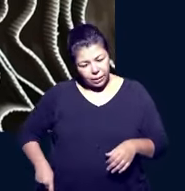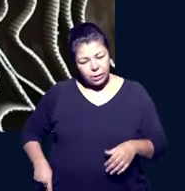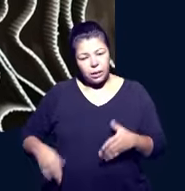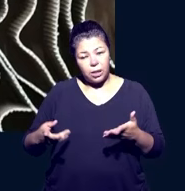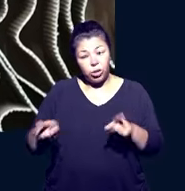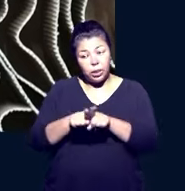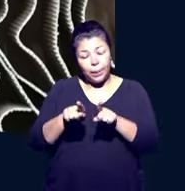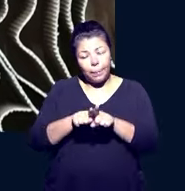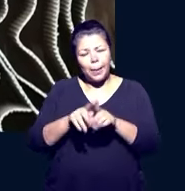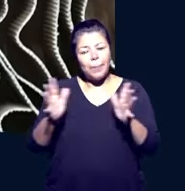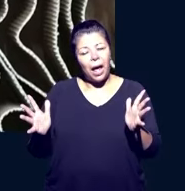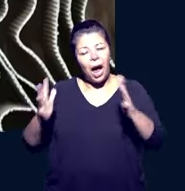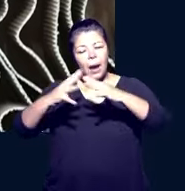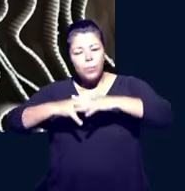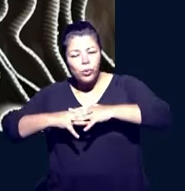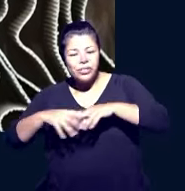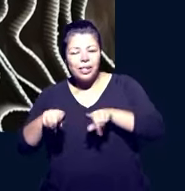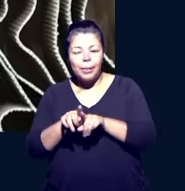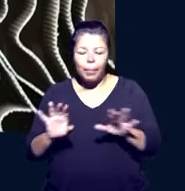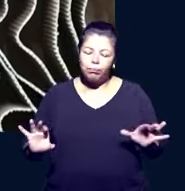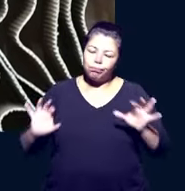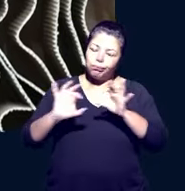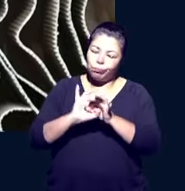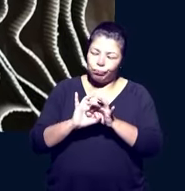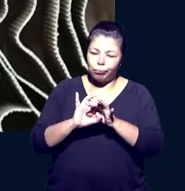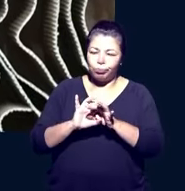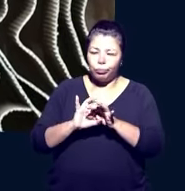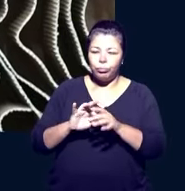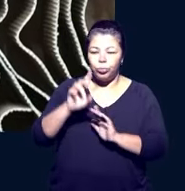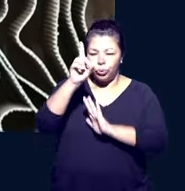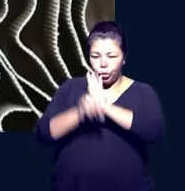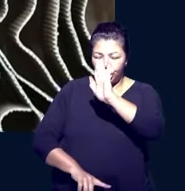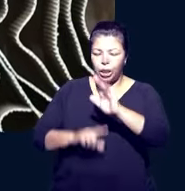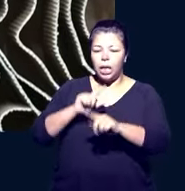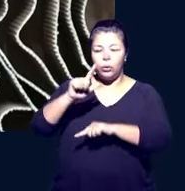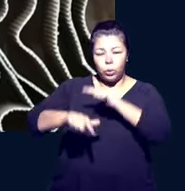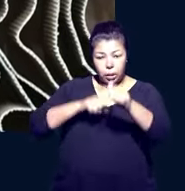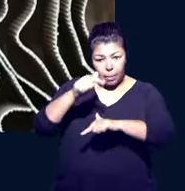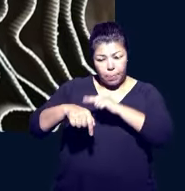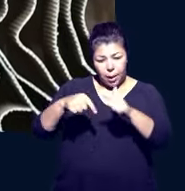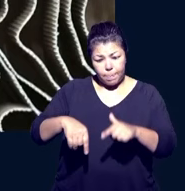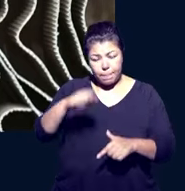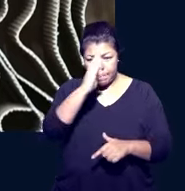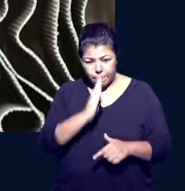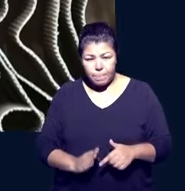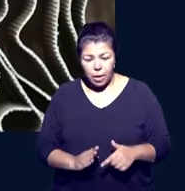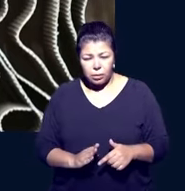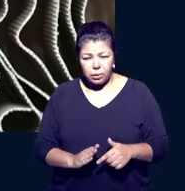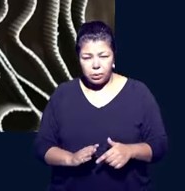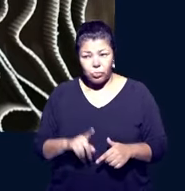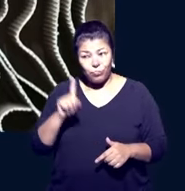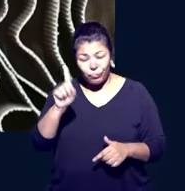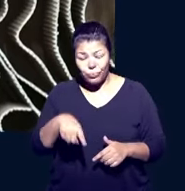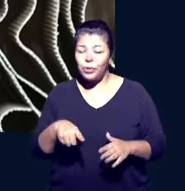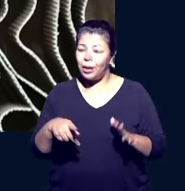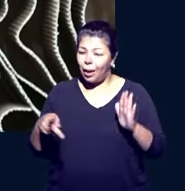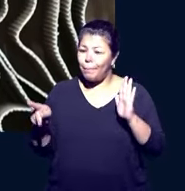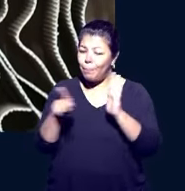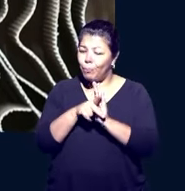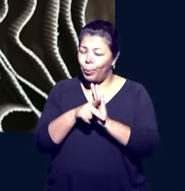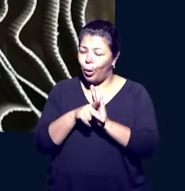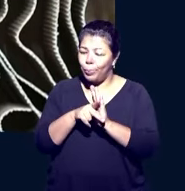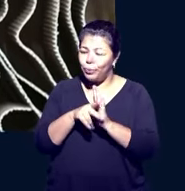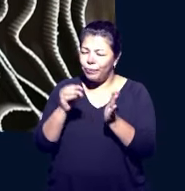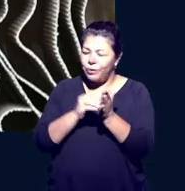harmonizar a a questão da do Direito do Trabalho no país Já que é causa de imensa insegurança